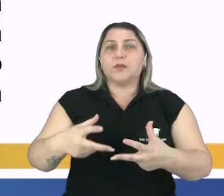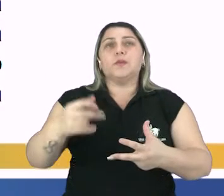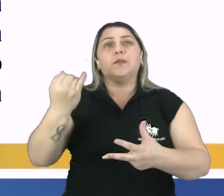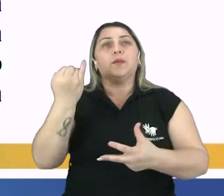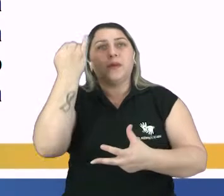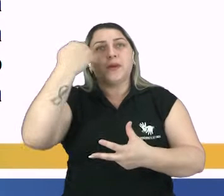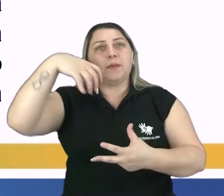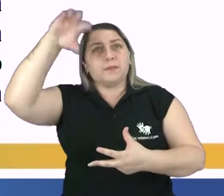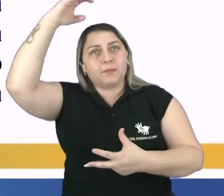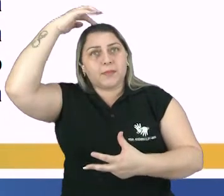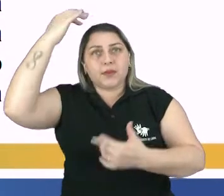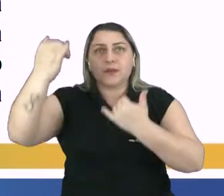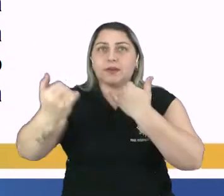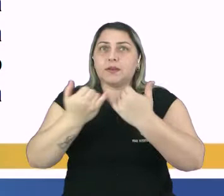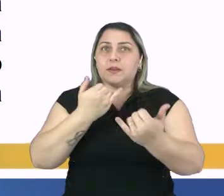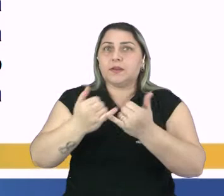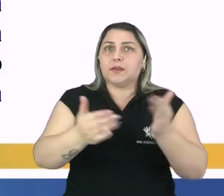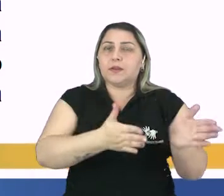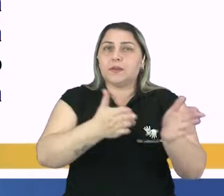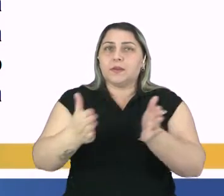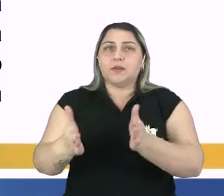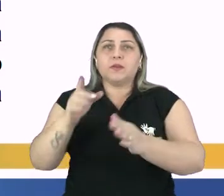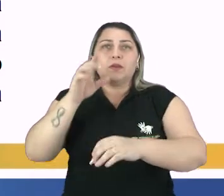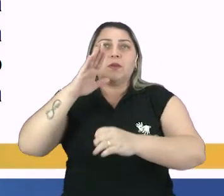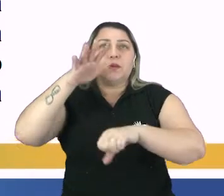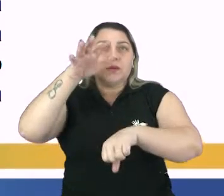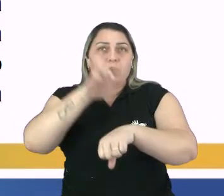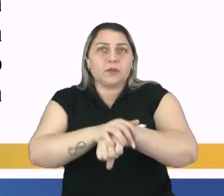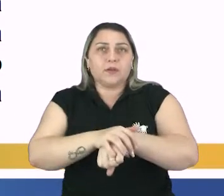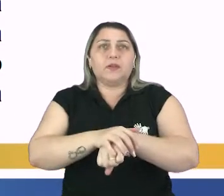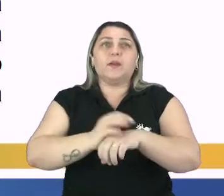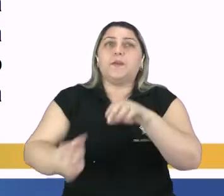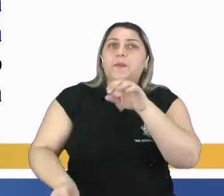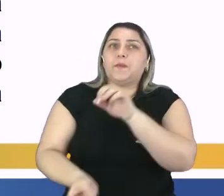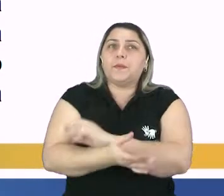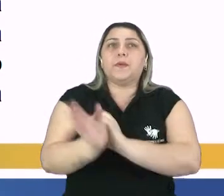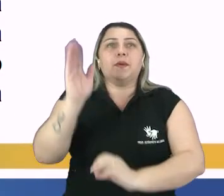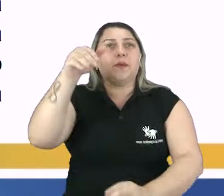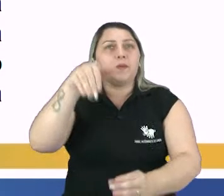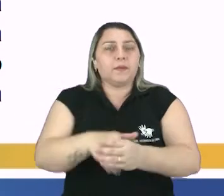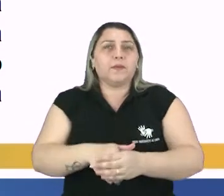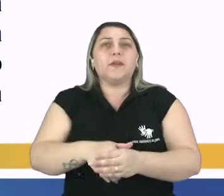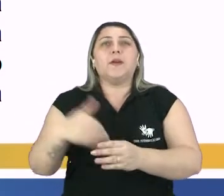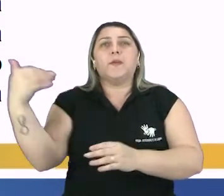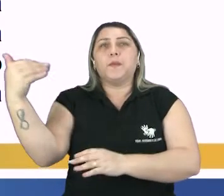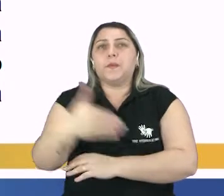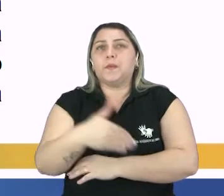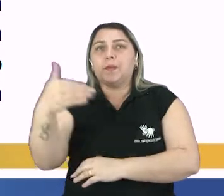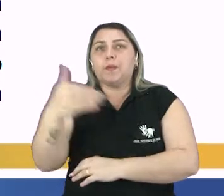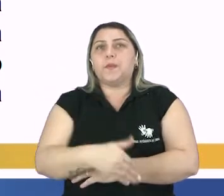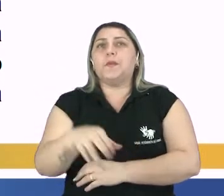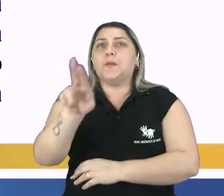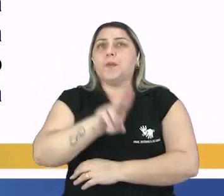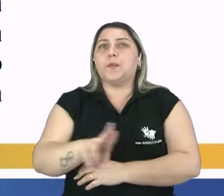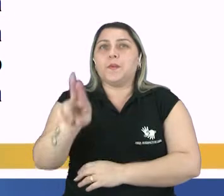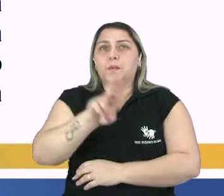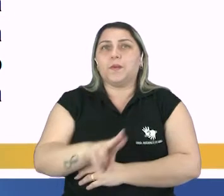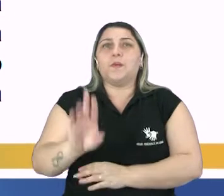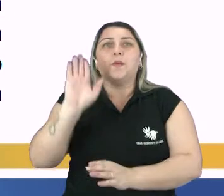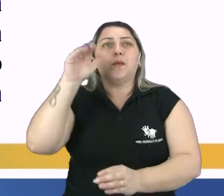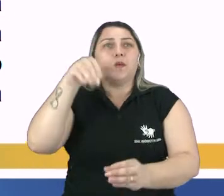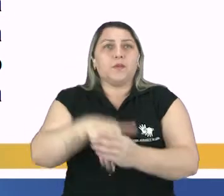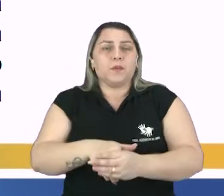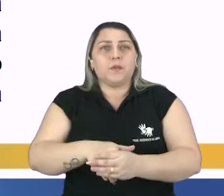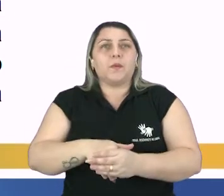câmaras do império. Semelhante ao período colonial, as fraudes eleitorais eram frequentes, com o uso de mecanismos